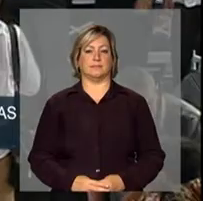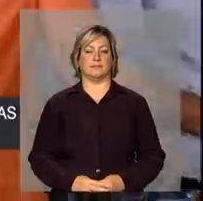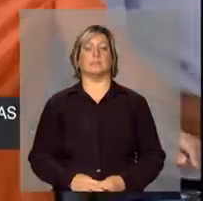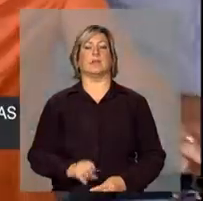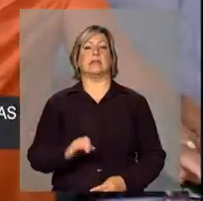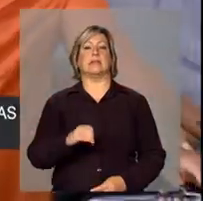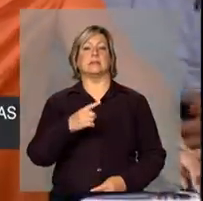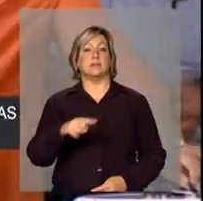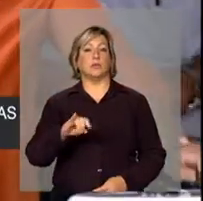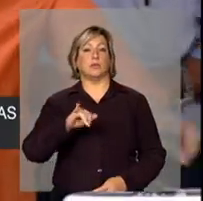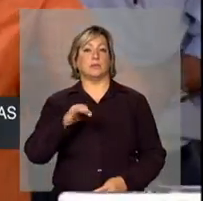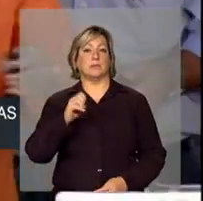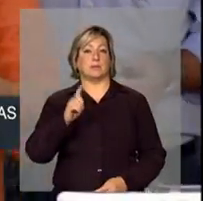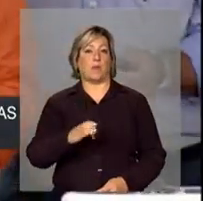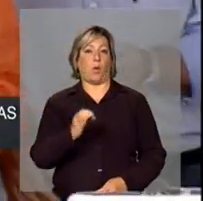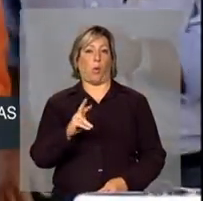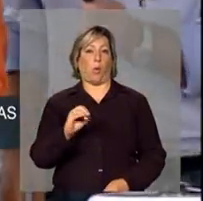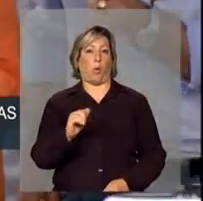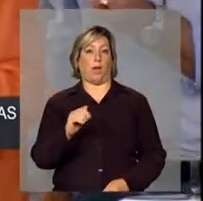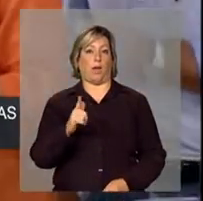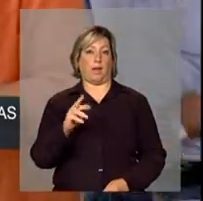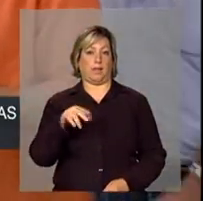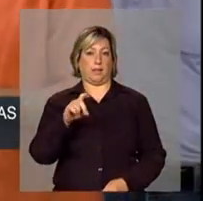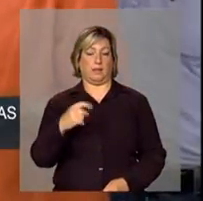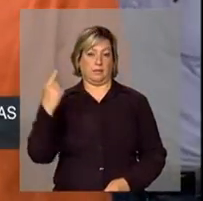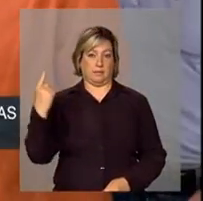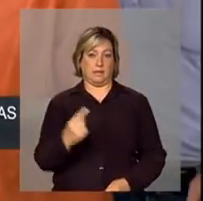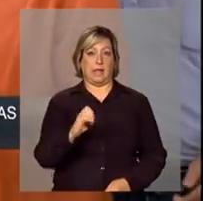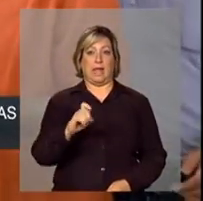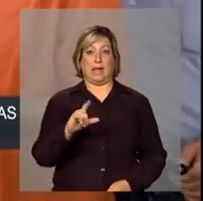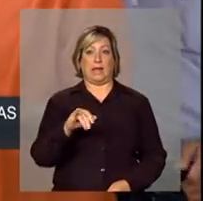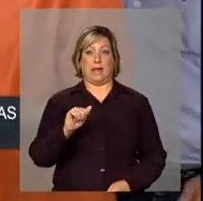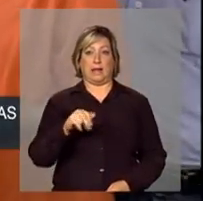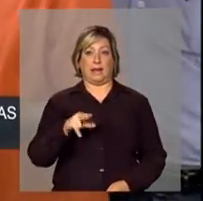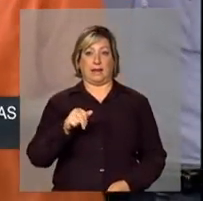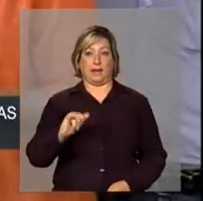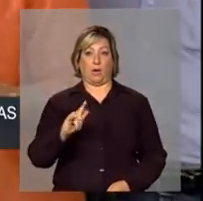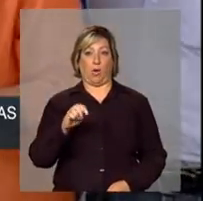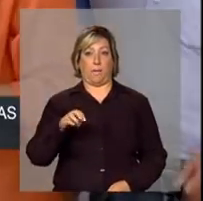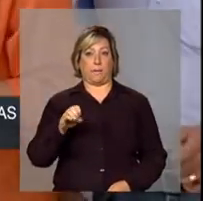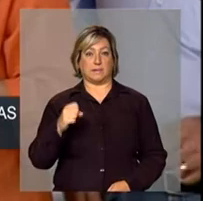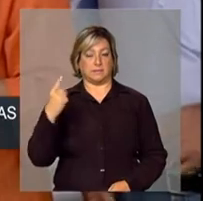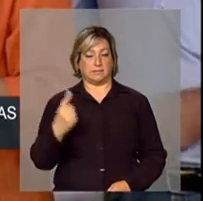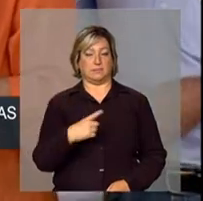De São José da Coroa Grande, Elianai Gomes.